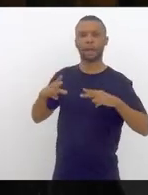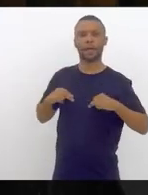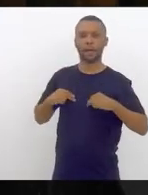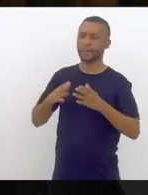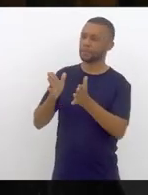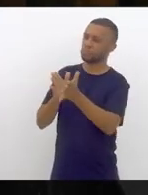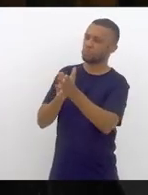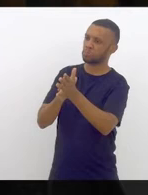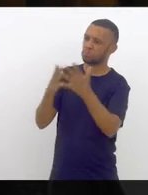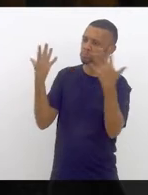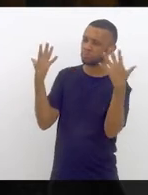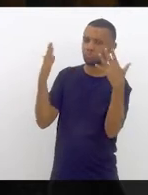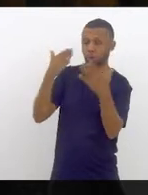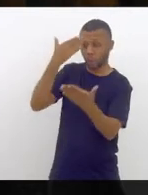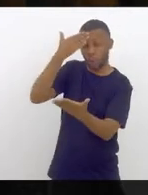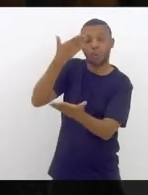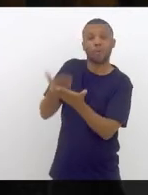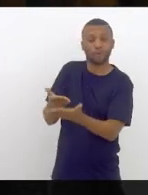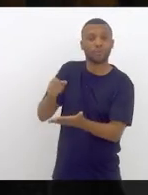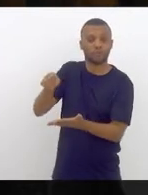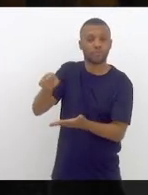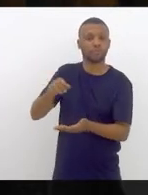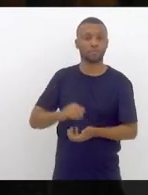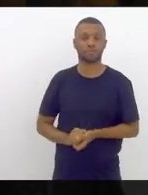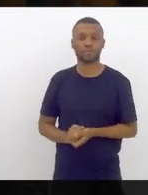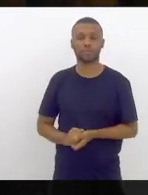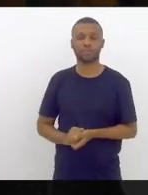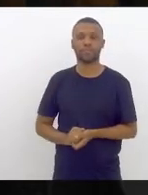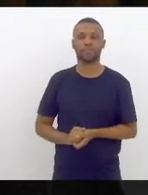Total credibilidade mas